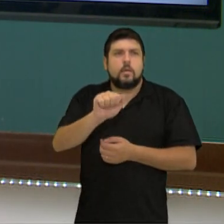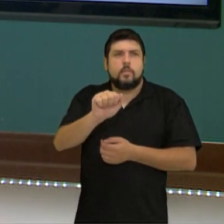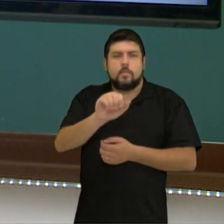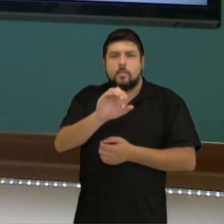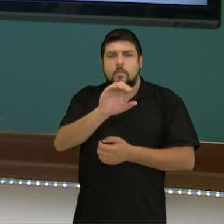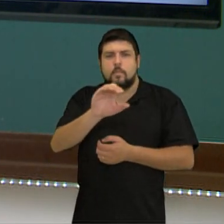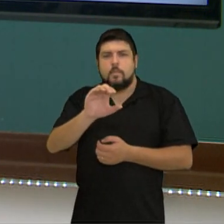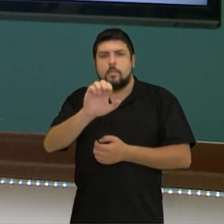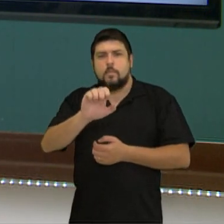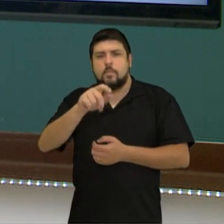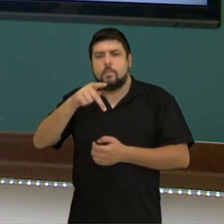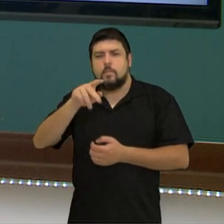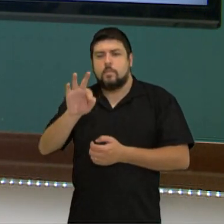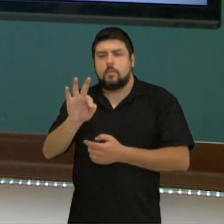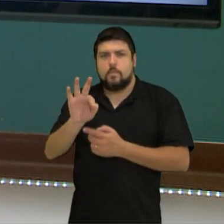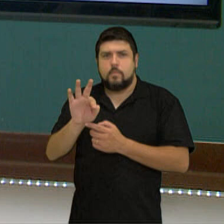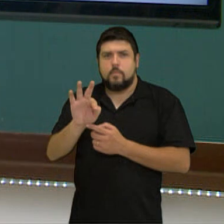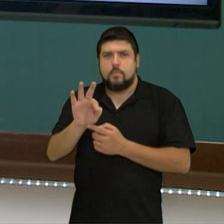Então,